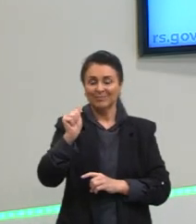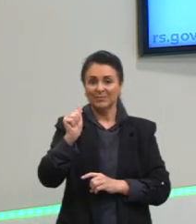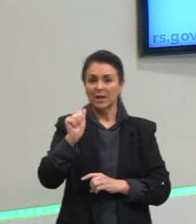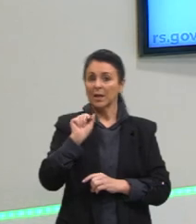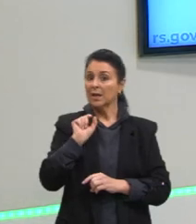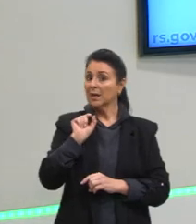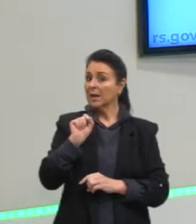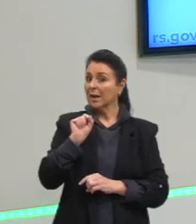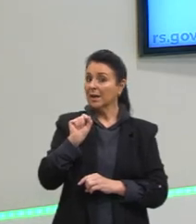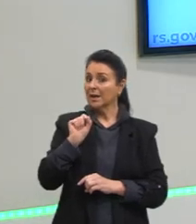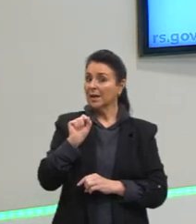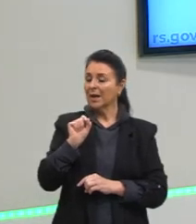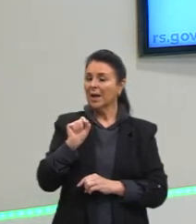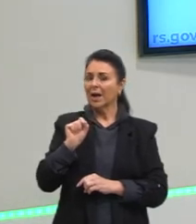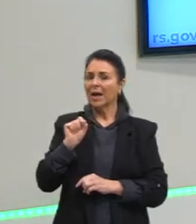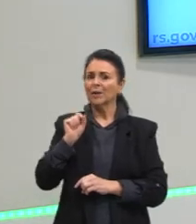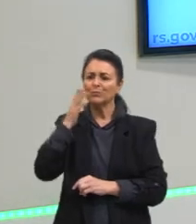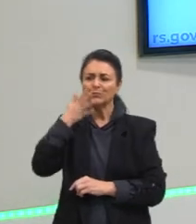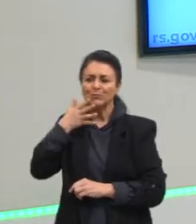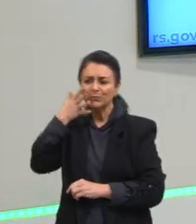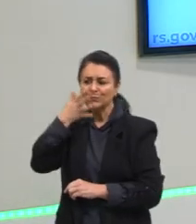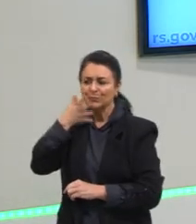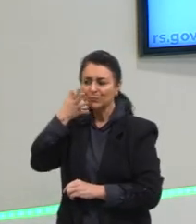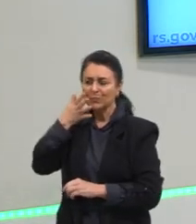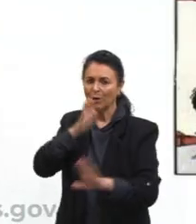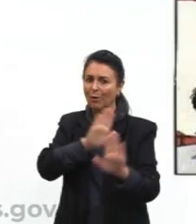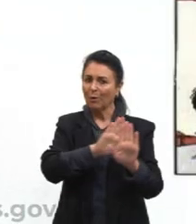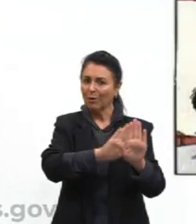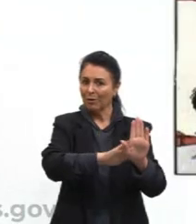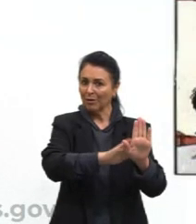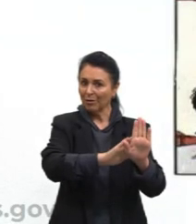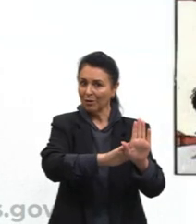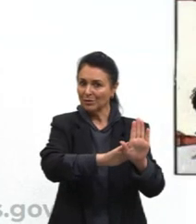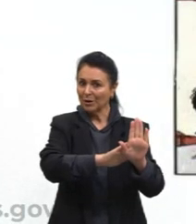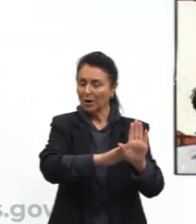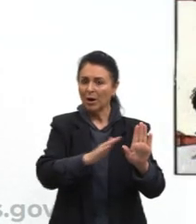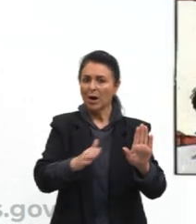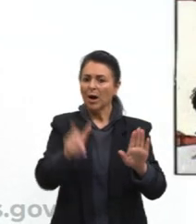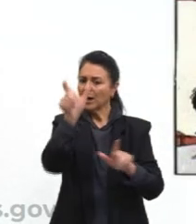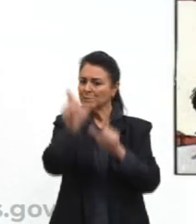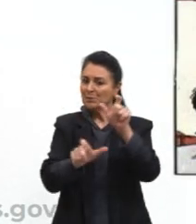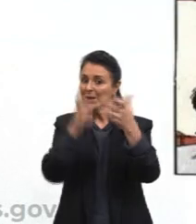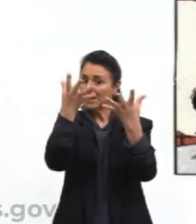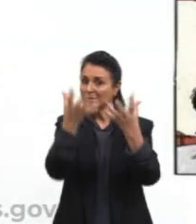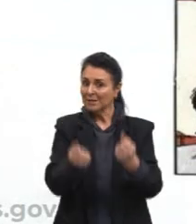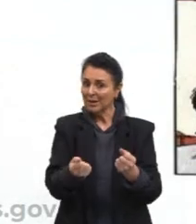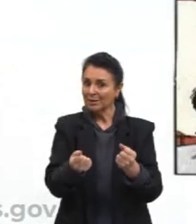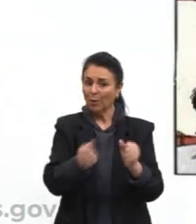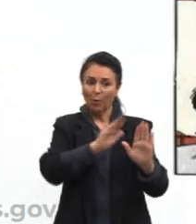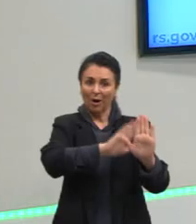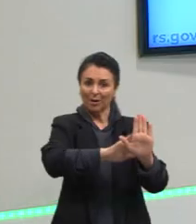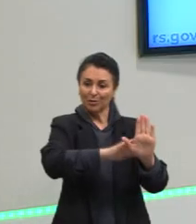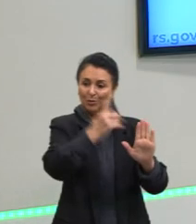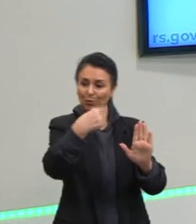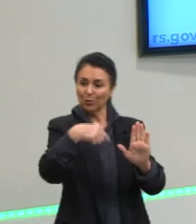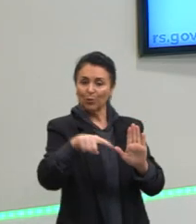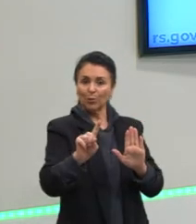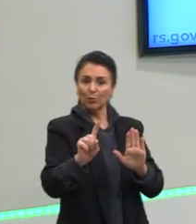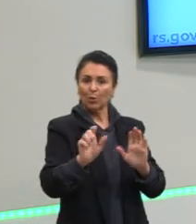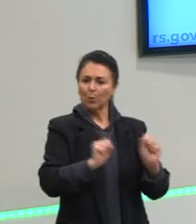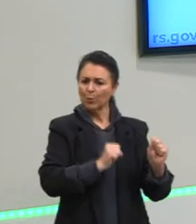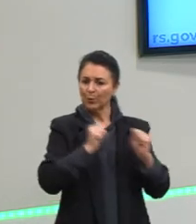do convencimento e ideológico pessoas se deixam levadas pelo convencimento ideológico poder de